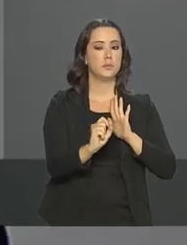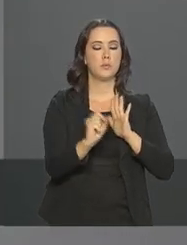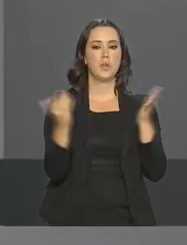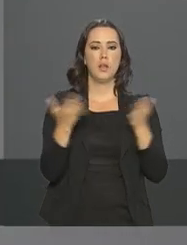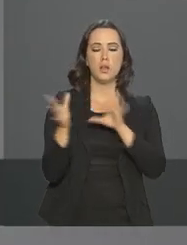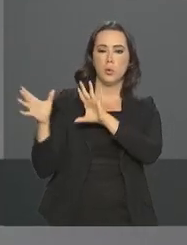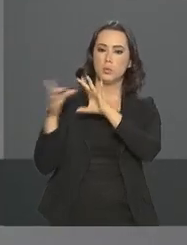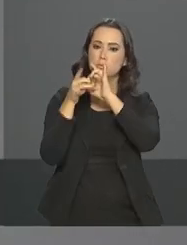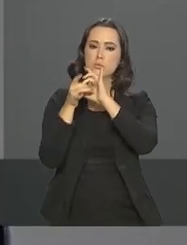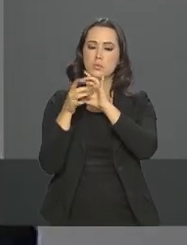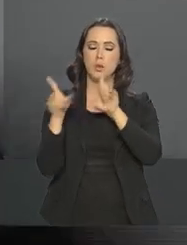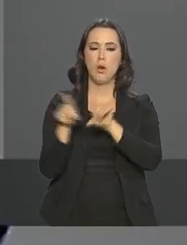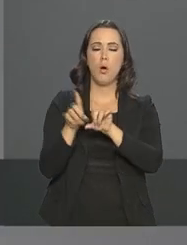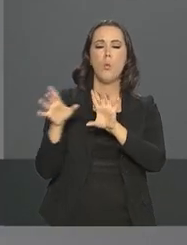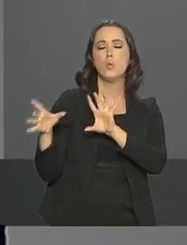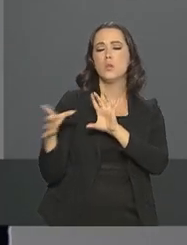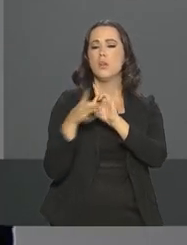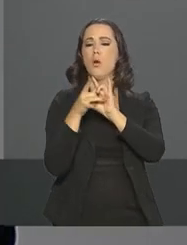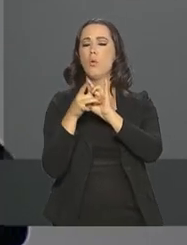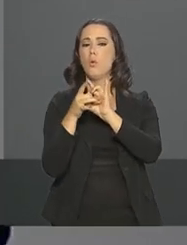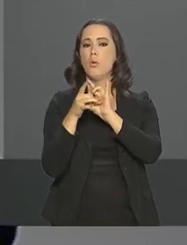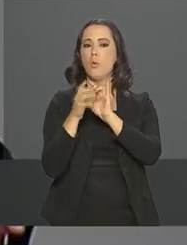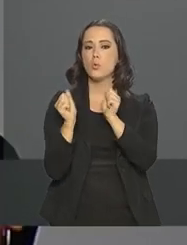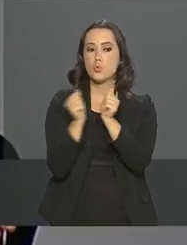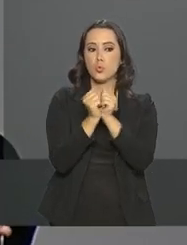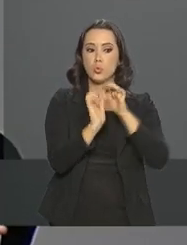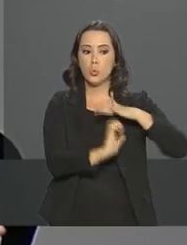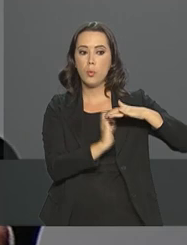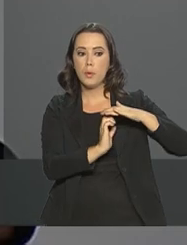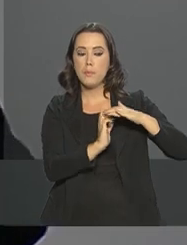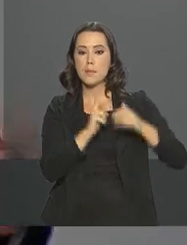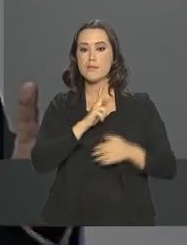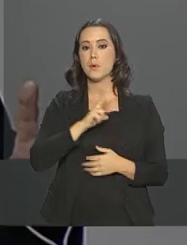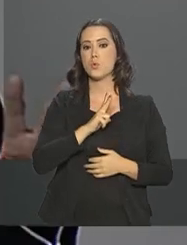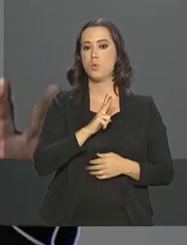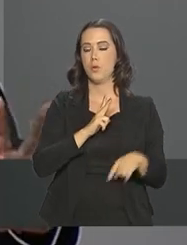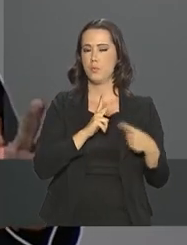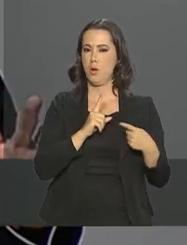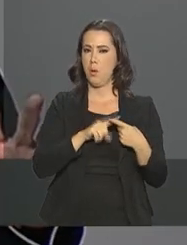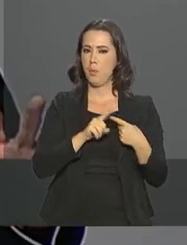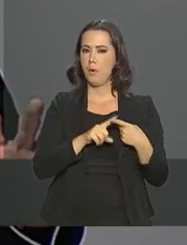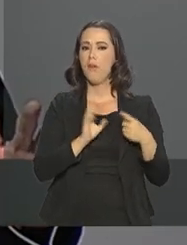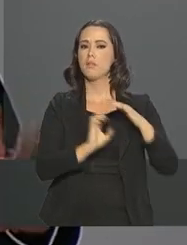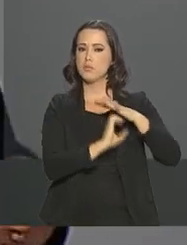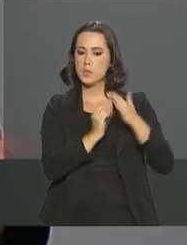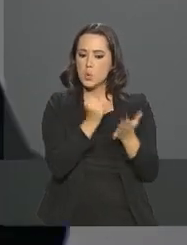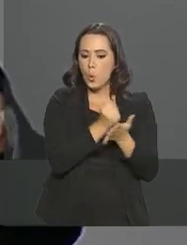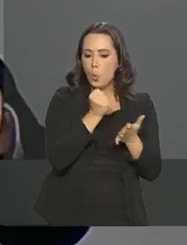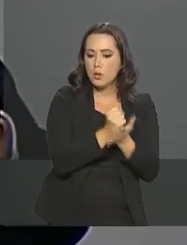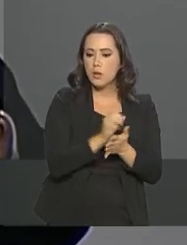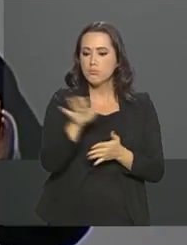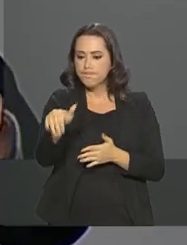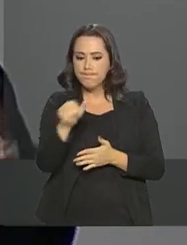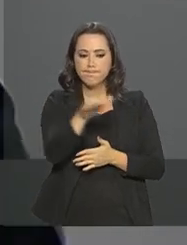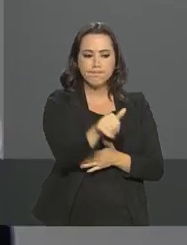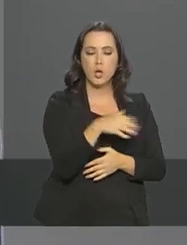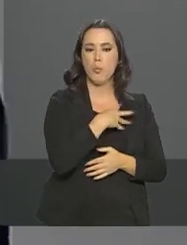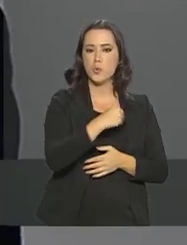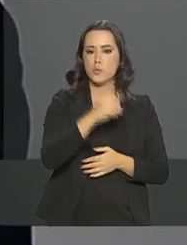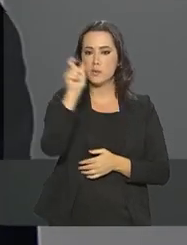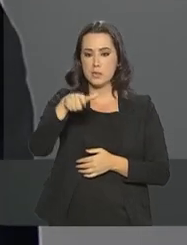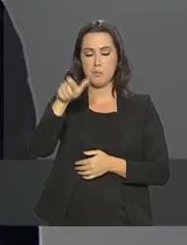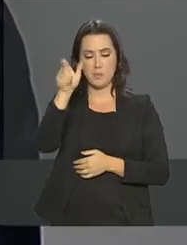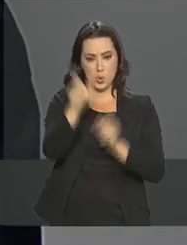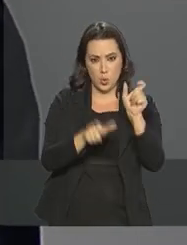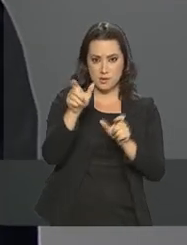programa a interação com a iniciativa privada os empresários começaram a contratar os filhos dos bolsistas